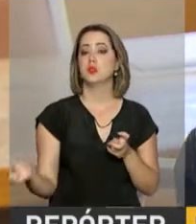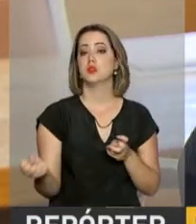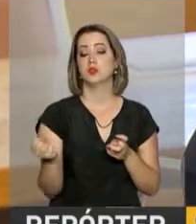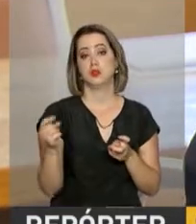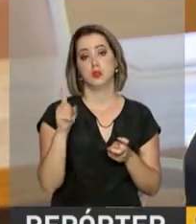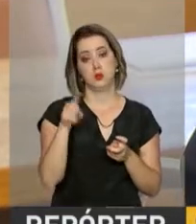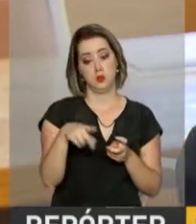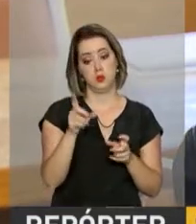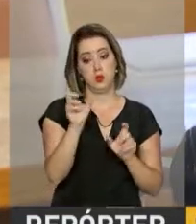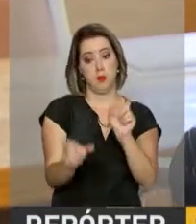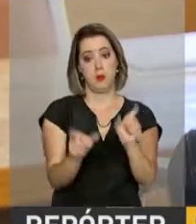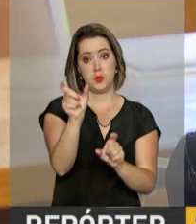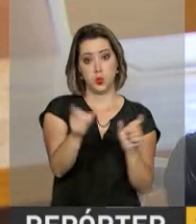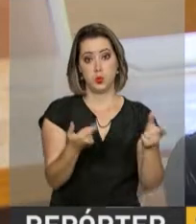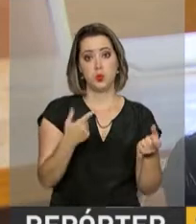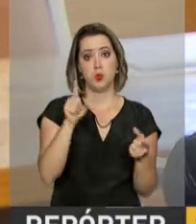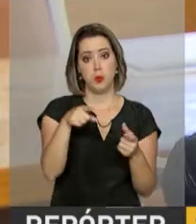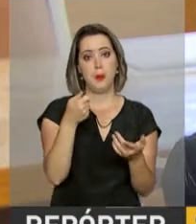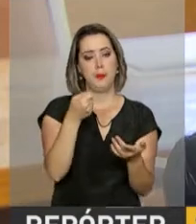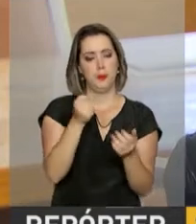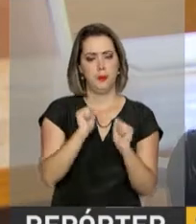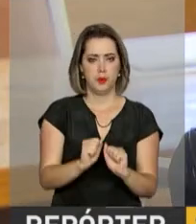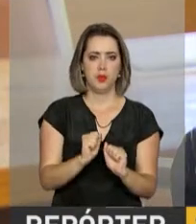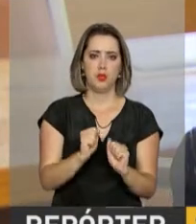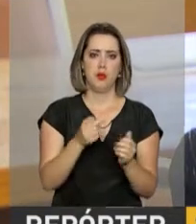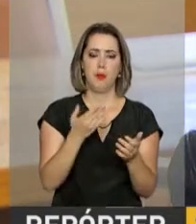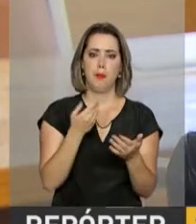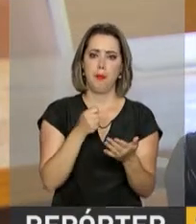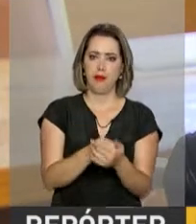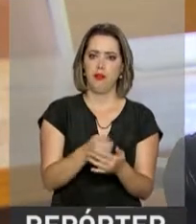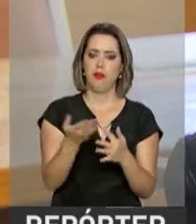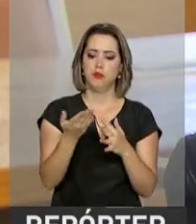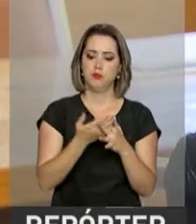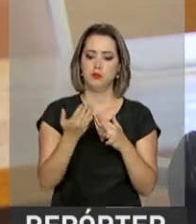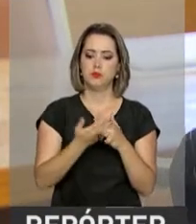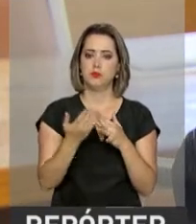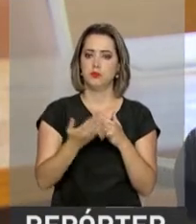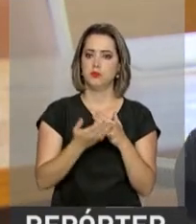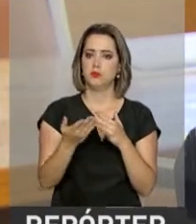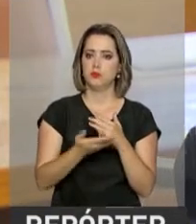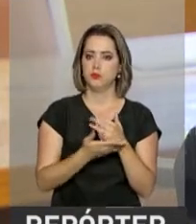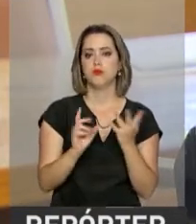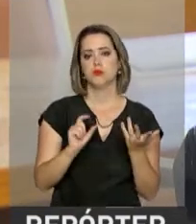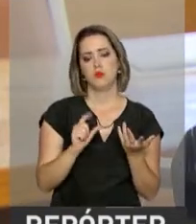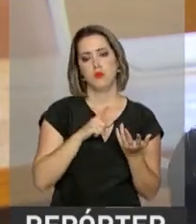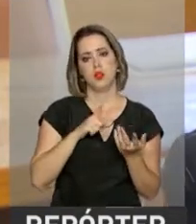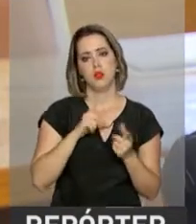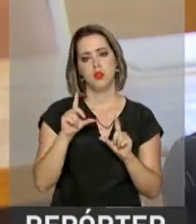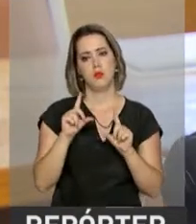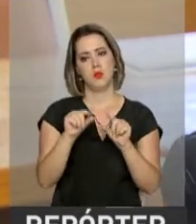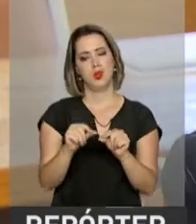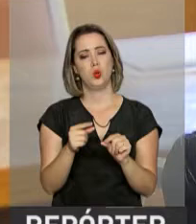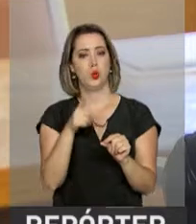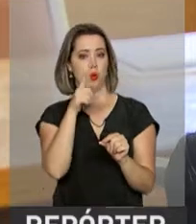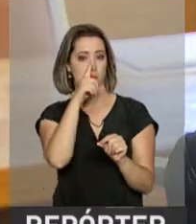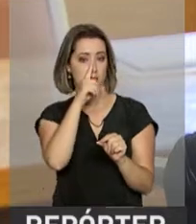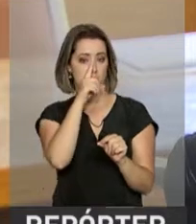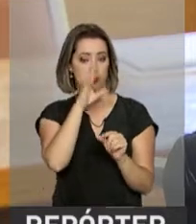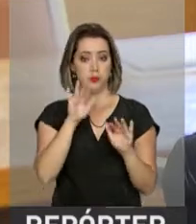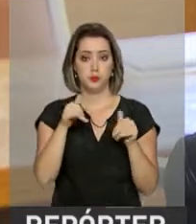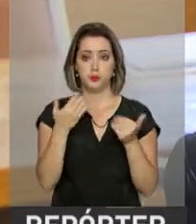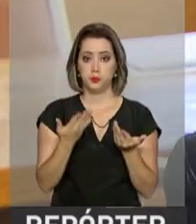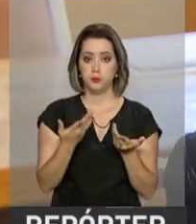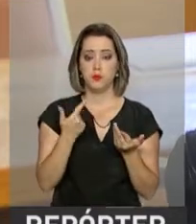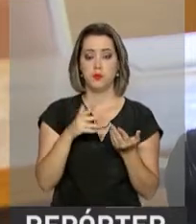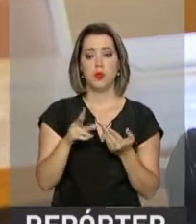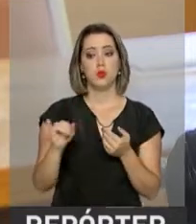cliente é exatamente essa possibilidade do parcelamento. Todo crédito parcelado ele implica em menor risco e, em geral, ele